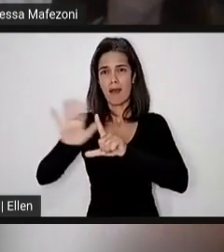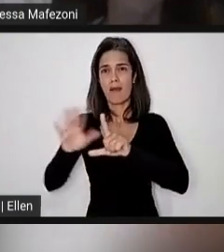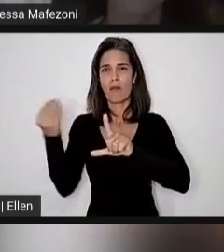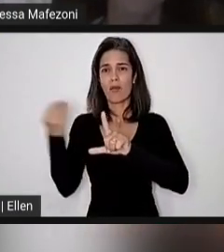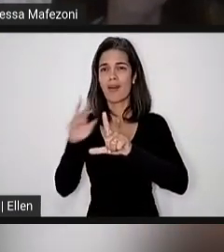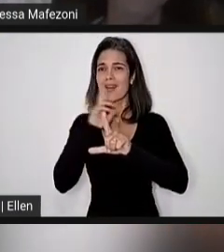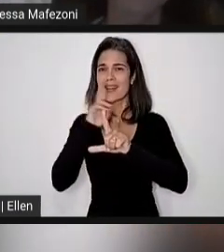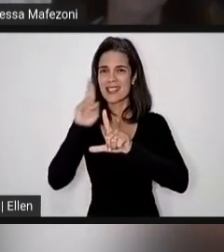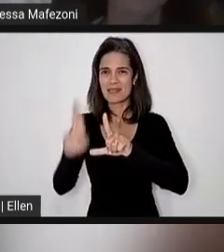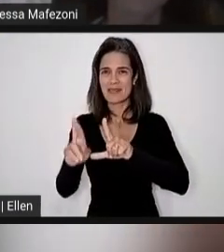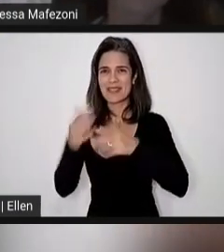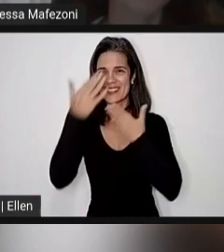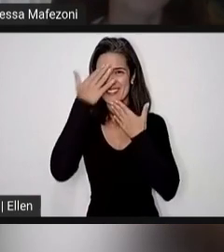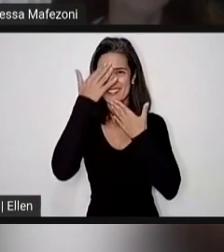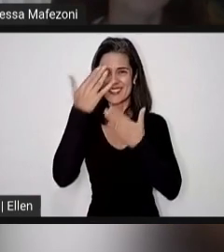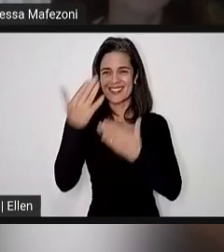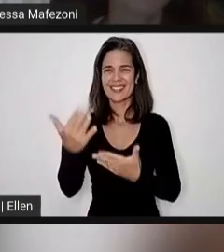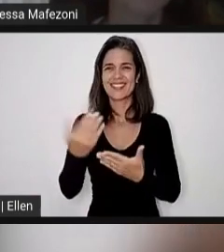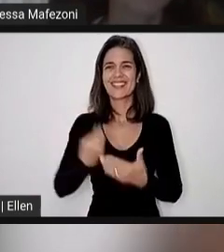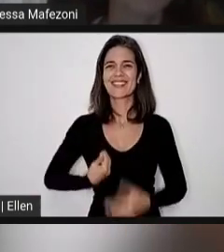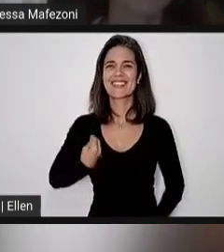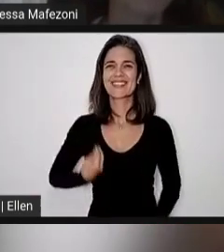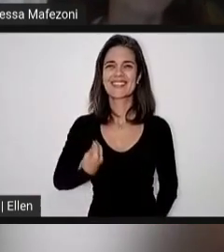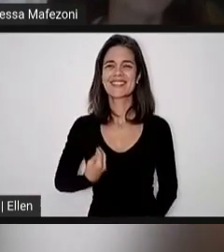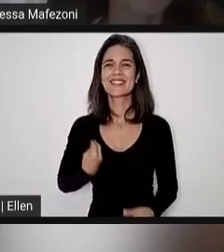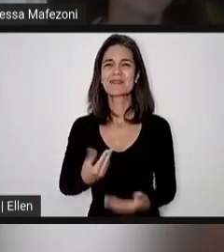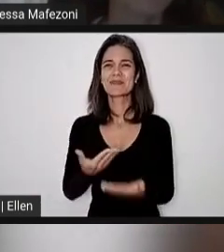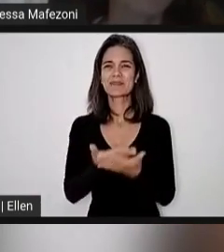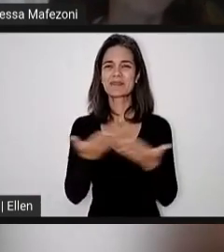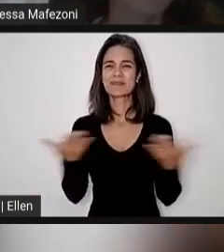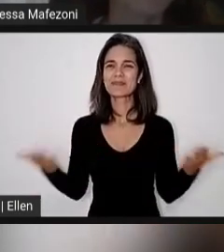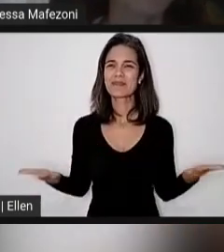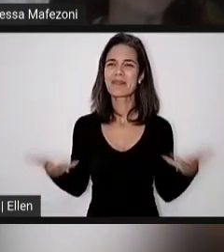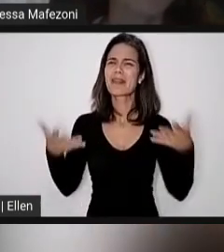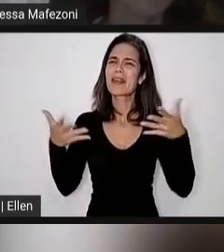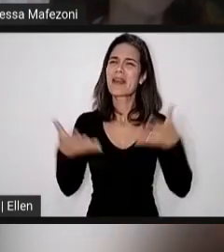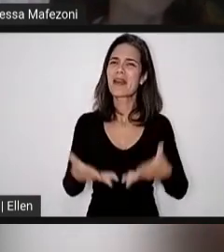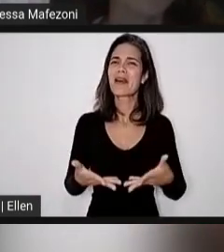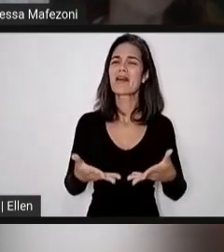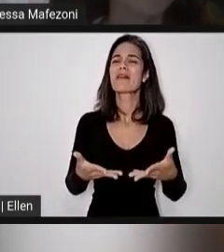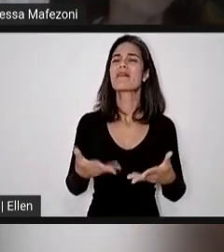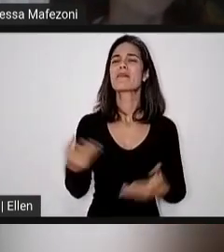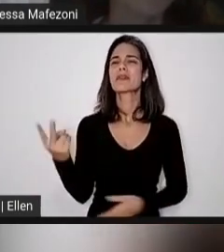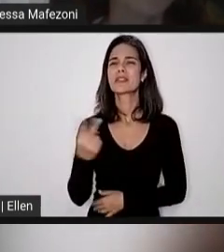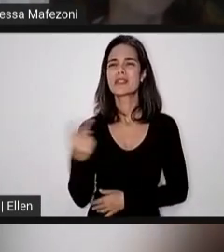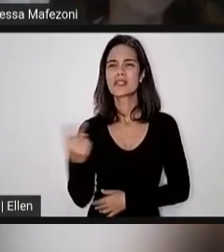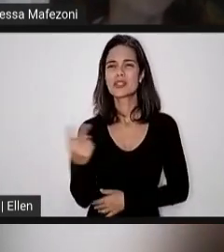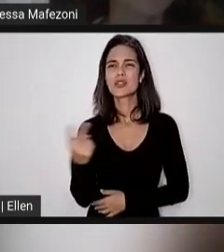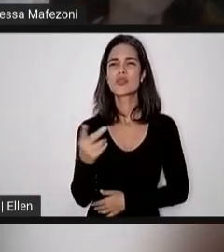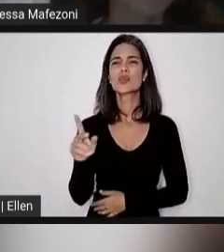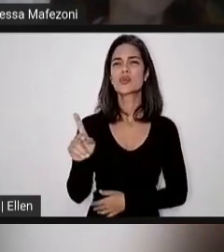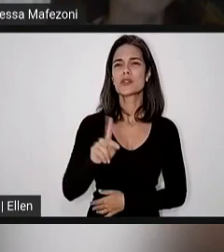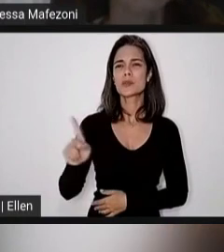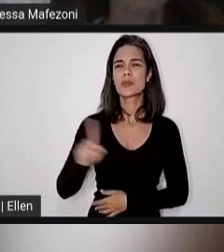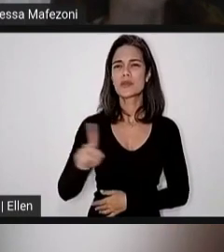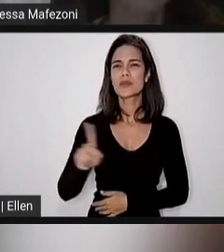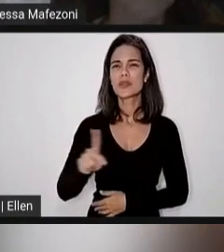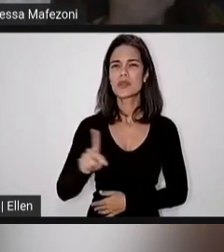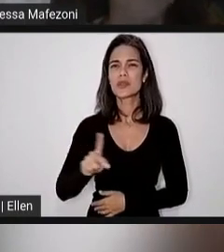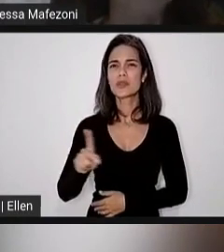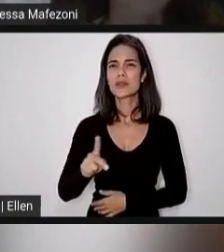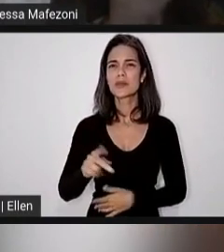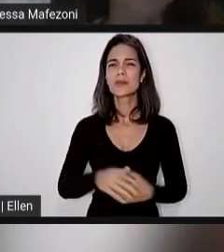eu agradeço a presença de todos vocês, a participação da professora Josiane, da Andressa, a atenção